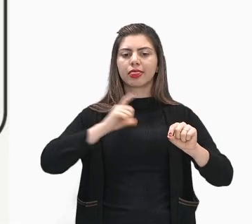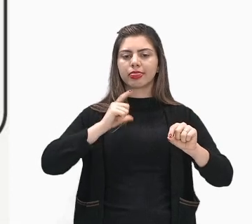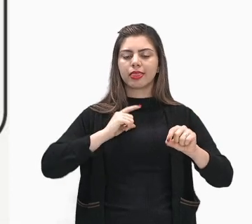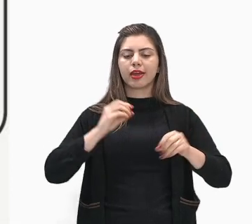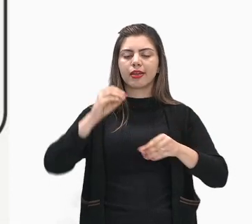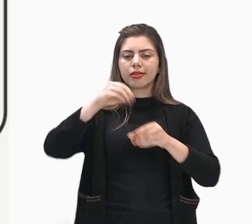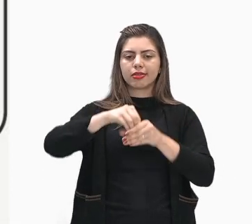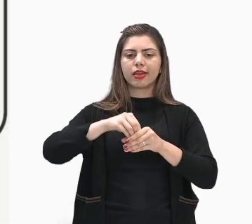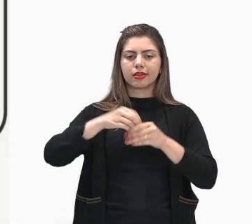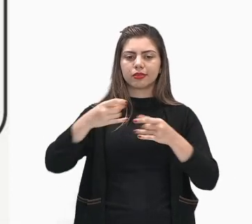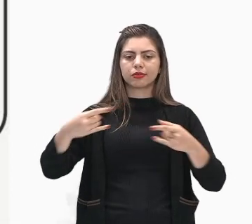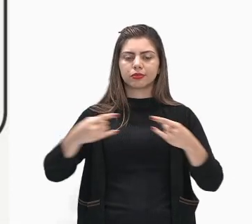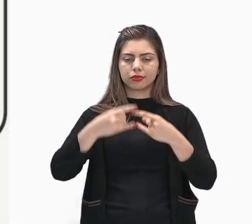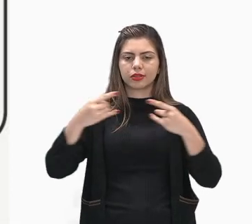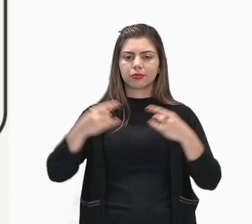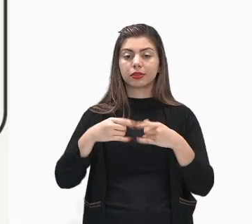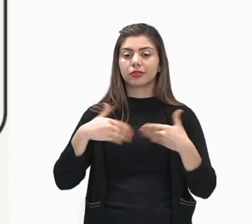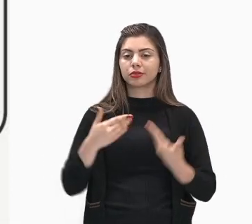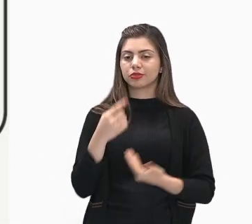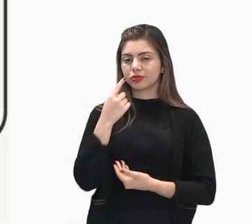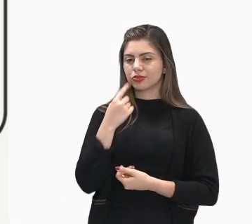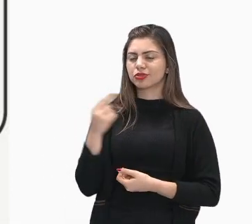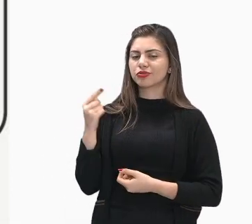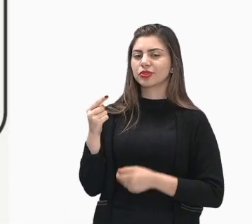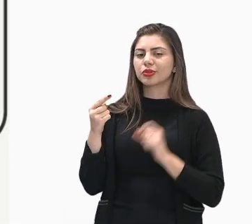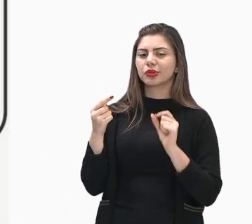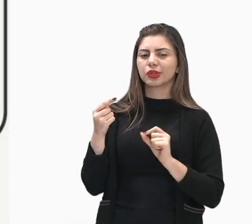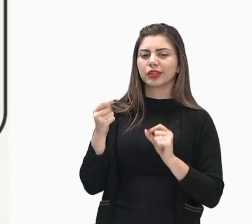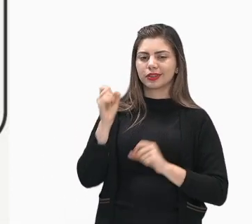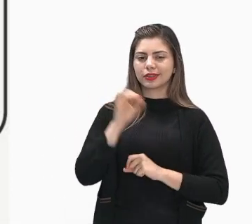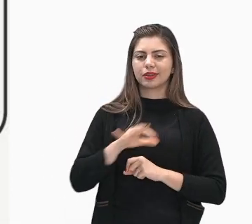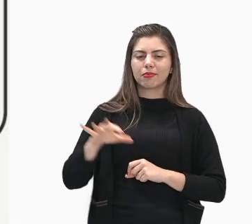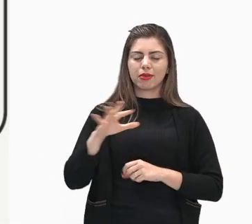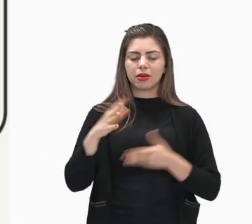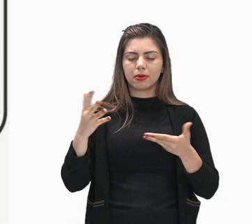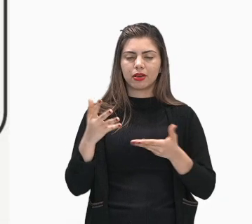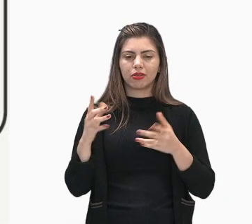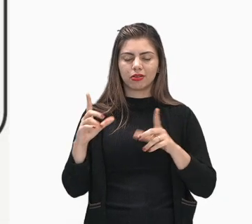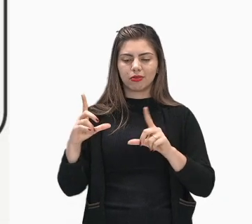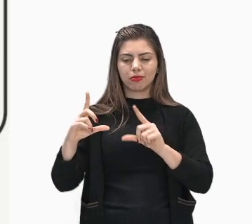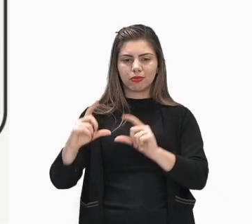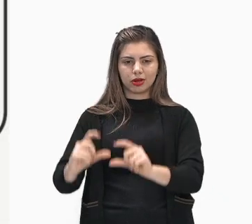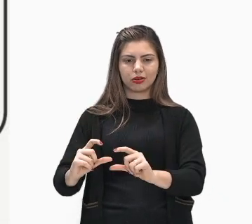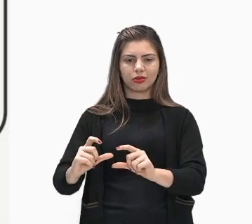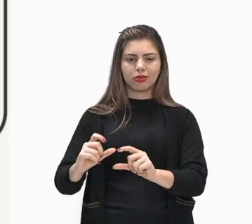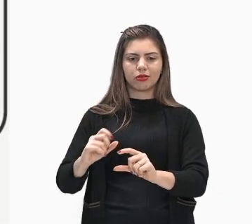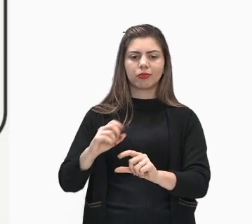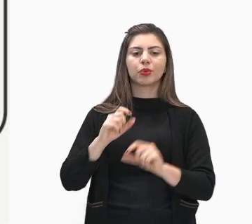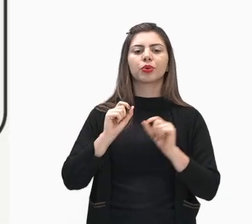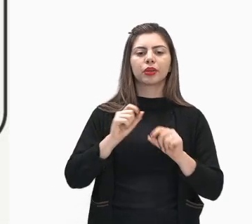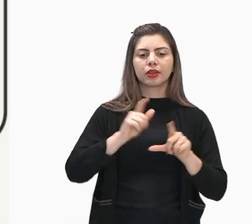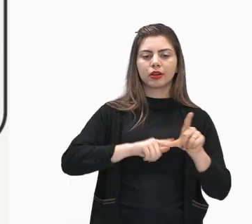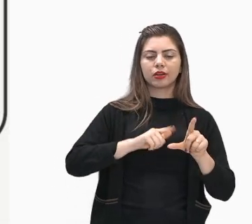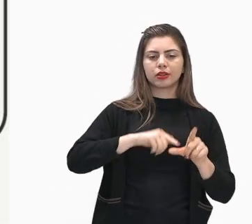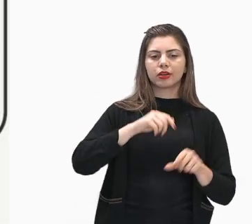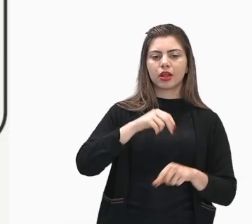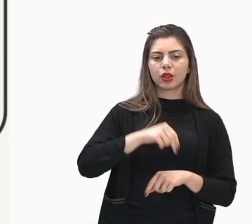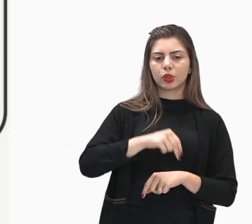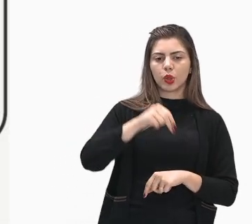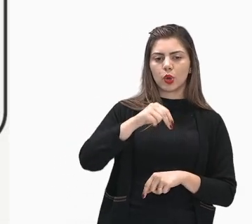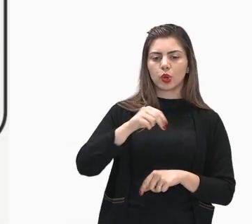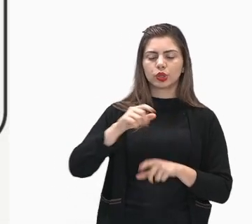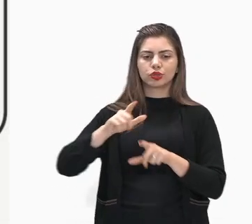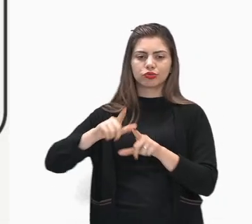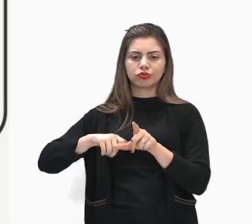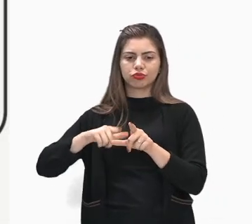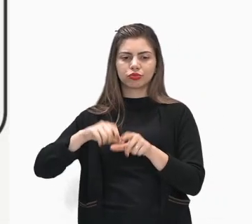ímã. A gente já viu naquela imagem maior, tem uma imagem aqui menorzinha, olha aqui, com o polo norte e o nosso polo sul. Né?